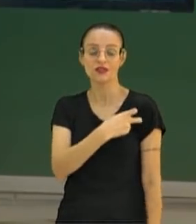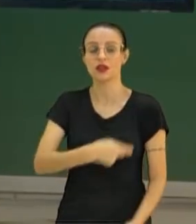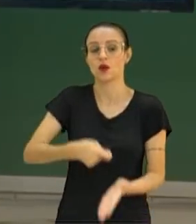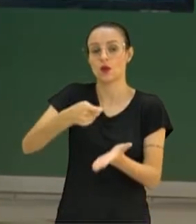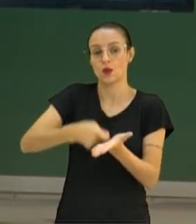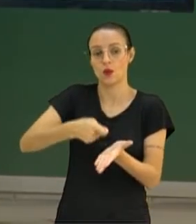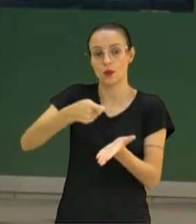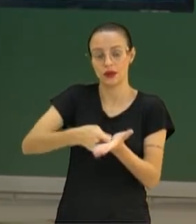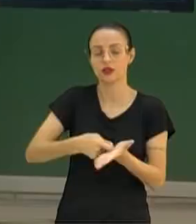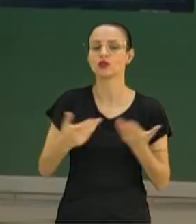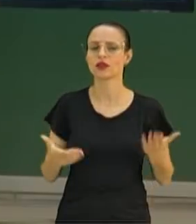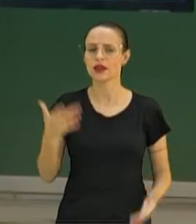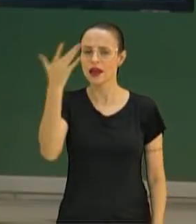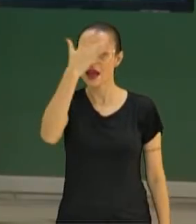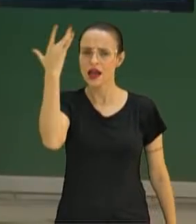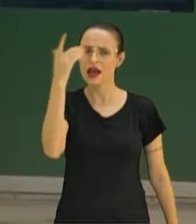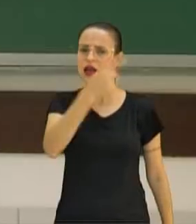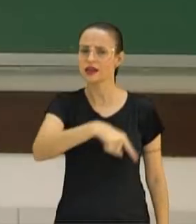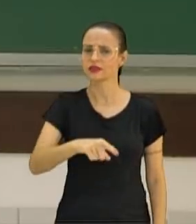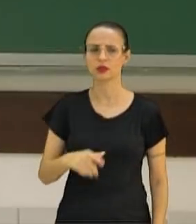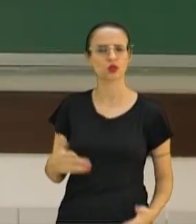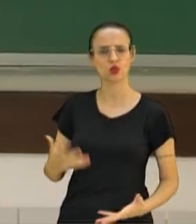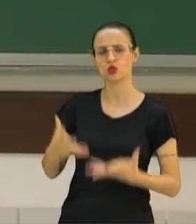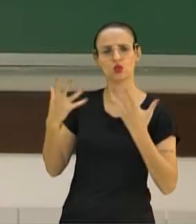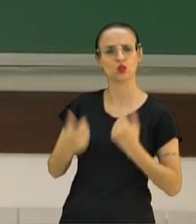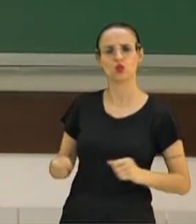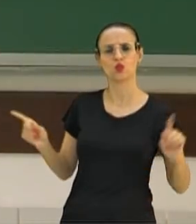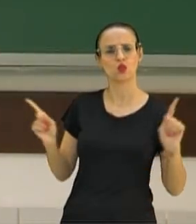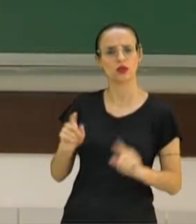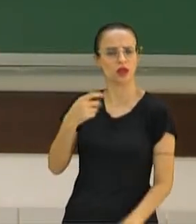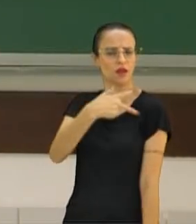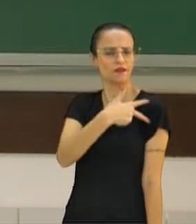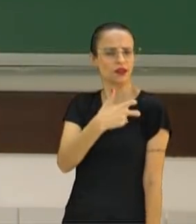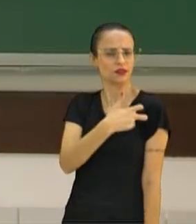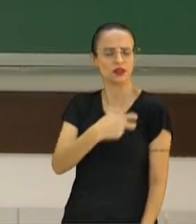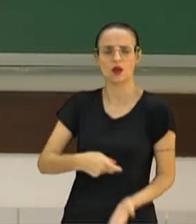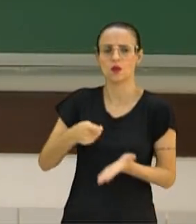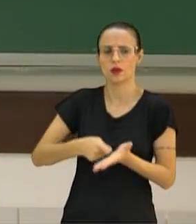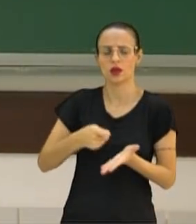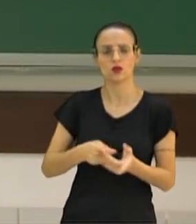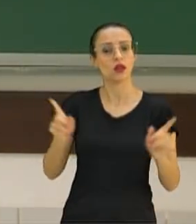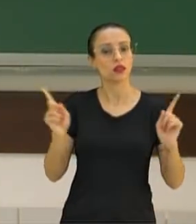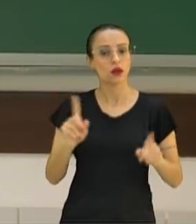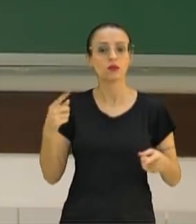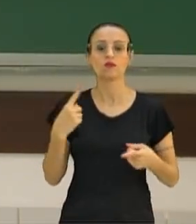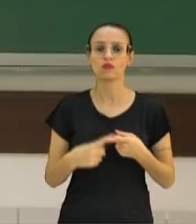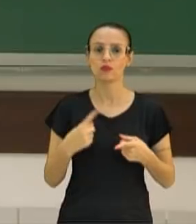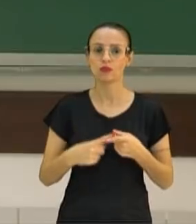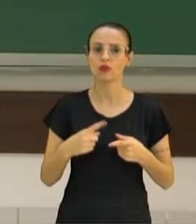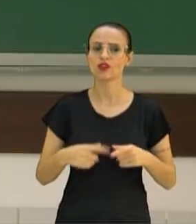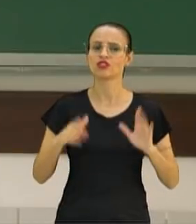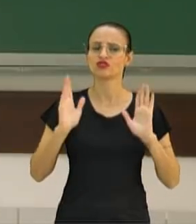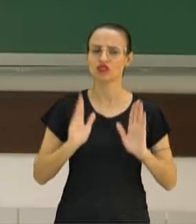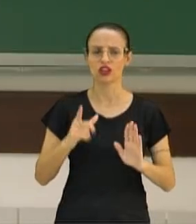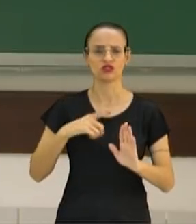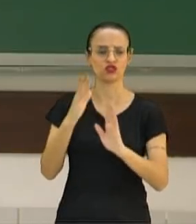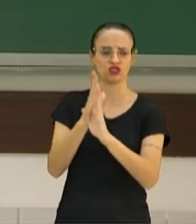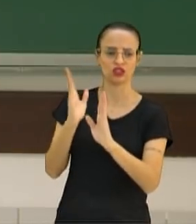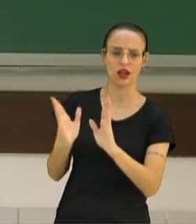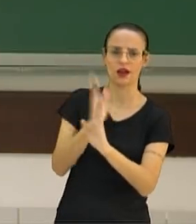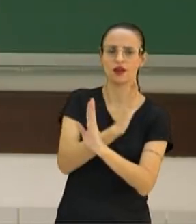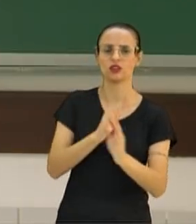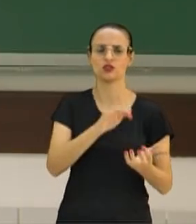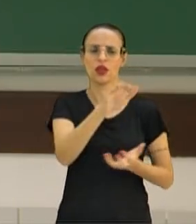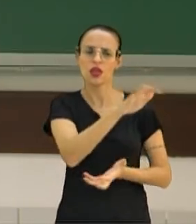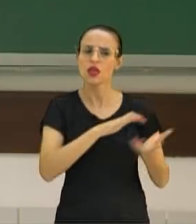obrigatória, né? E as pessoas ficaram descontentes com essa vacinação obrigatória, já tinham esse antecedente de uma